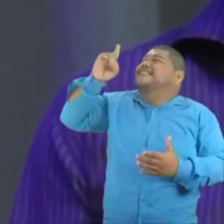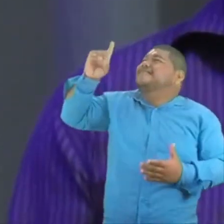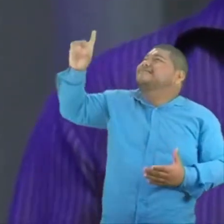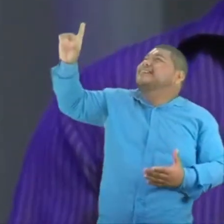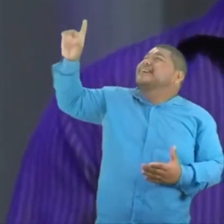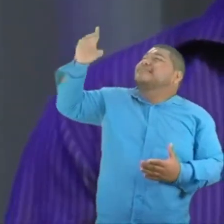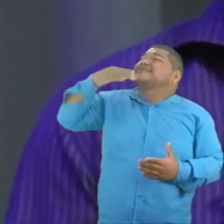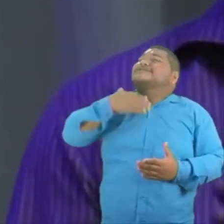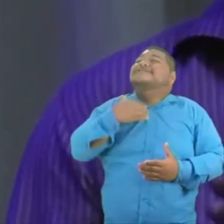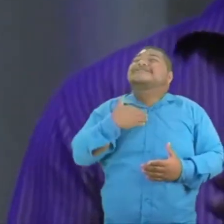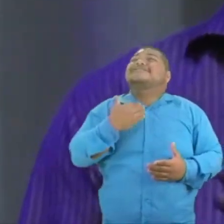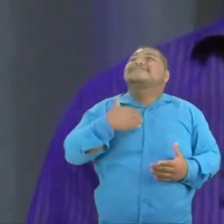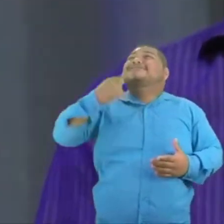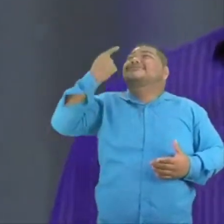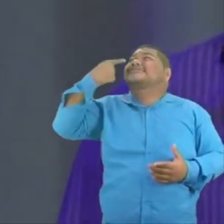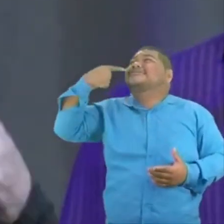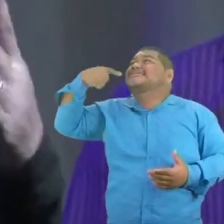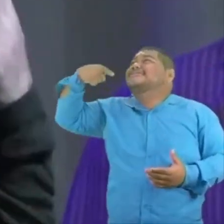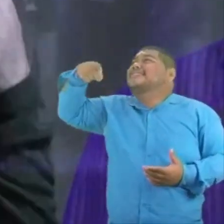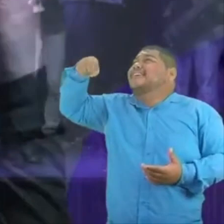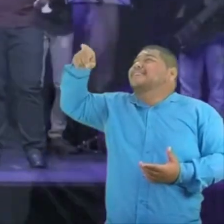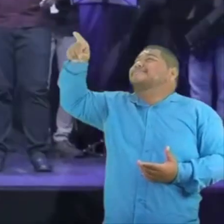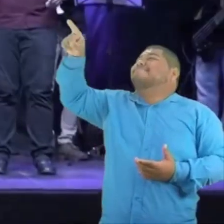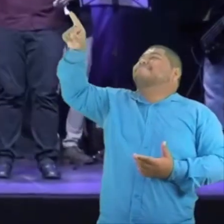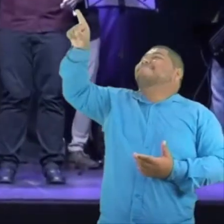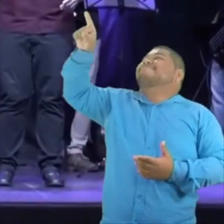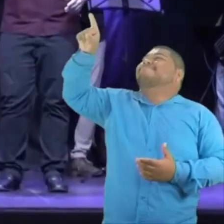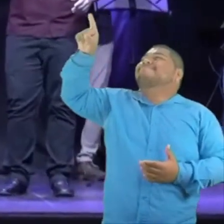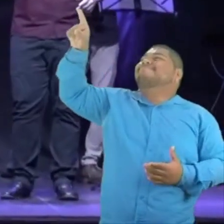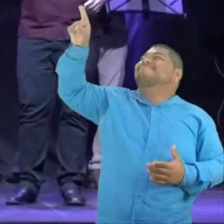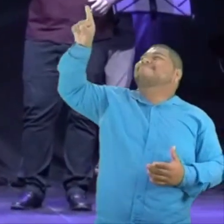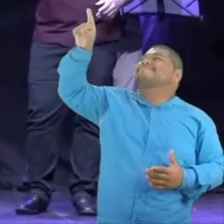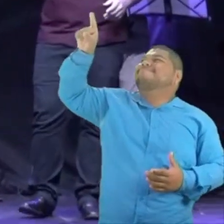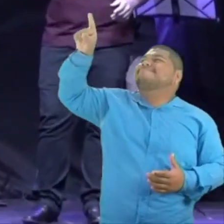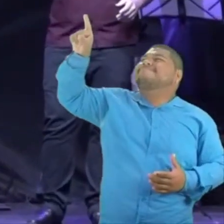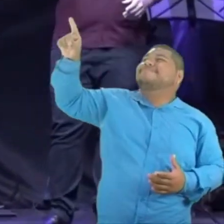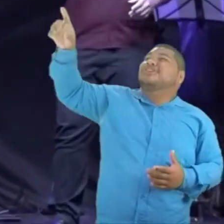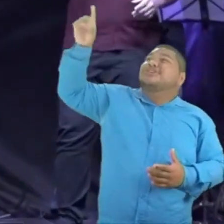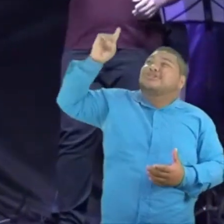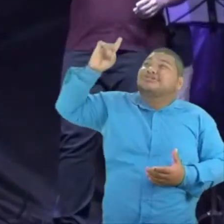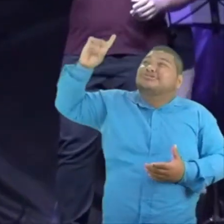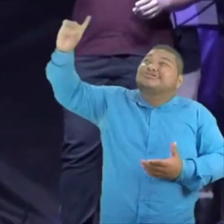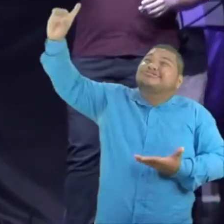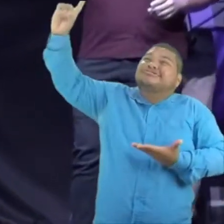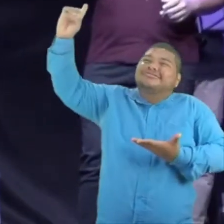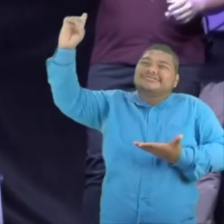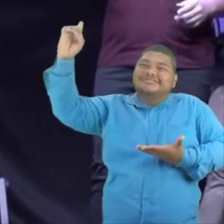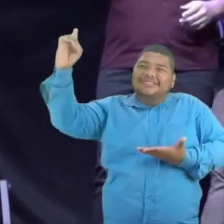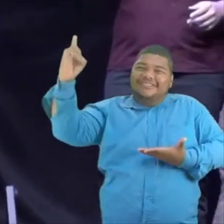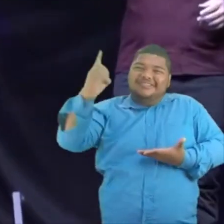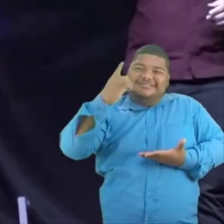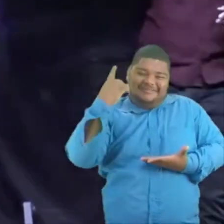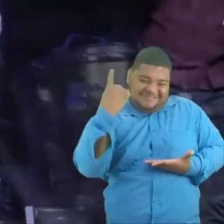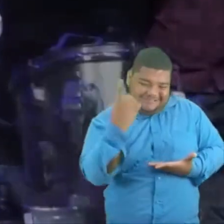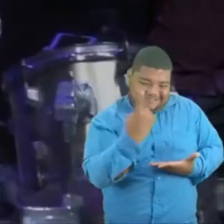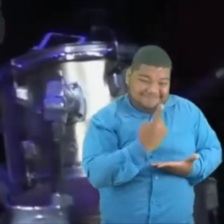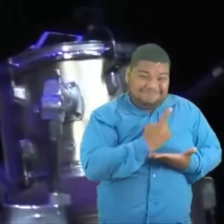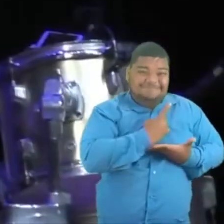descansarei, pois eu sou teu e tu